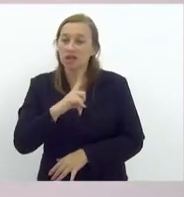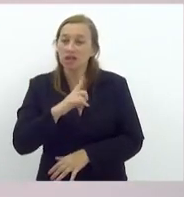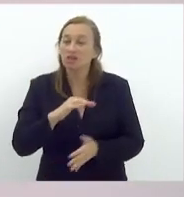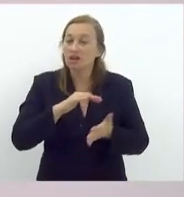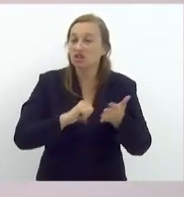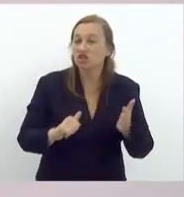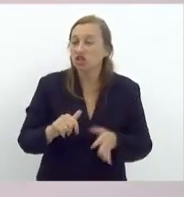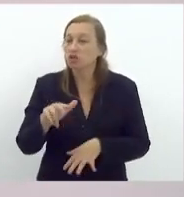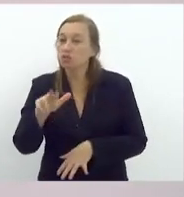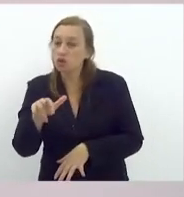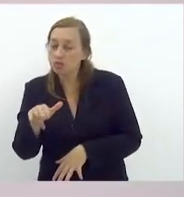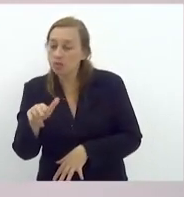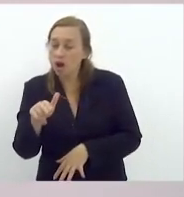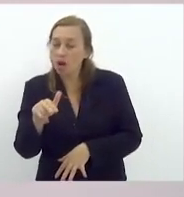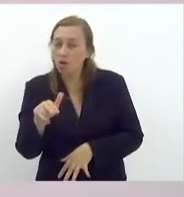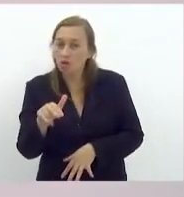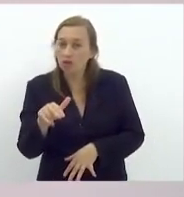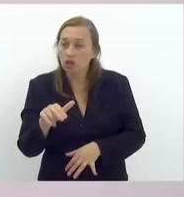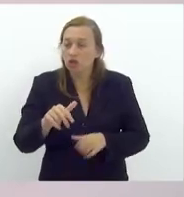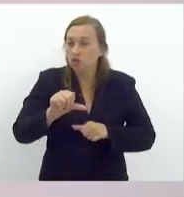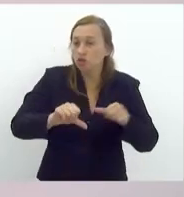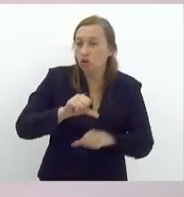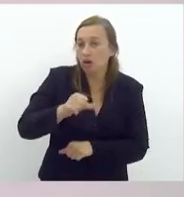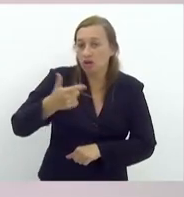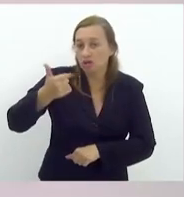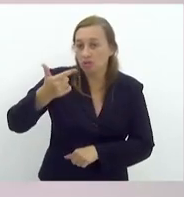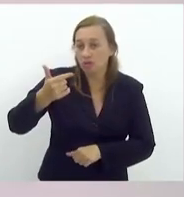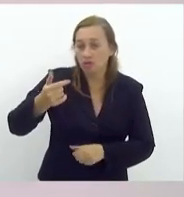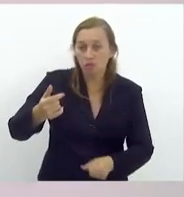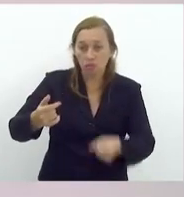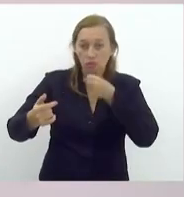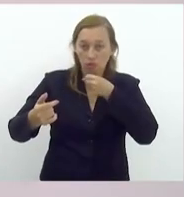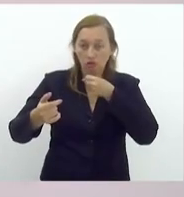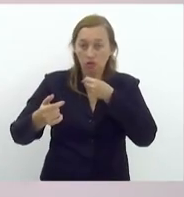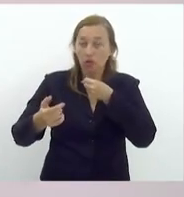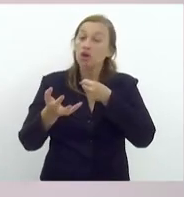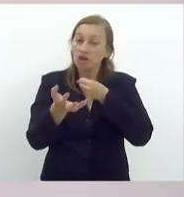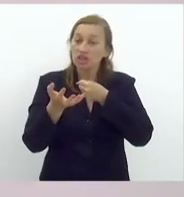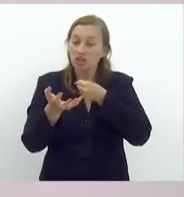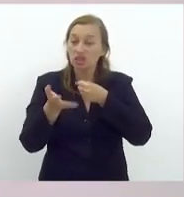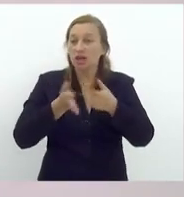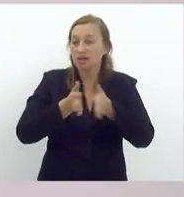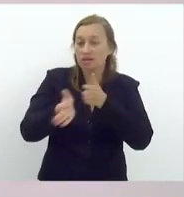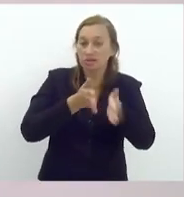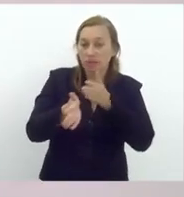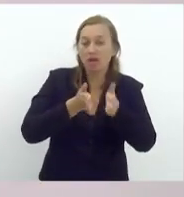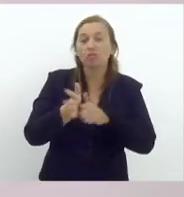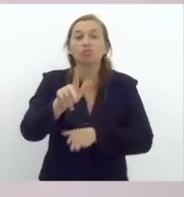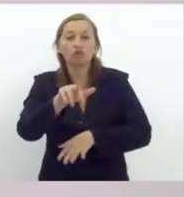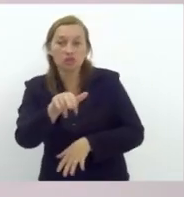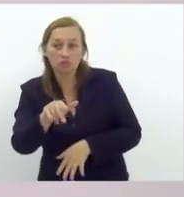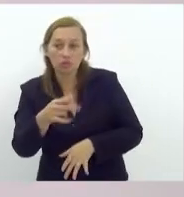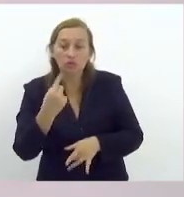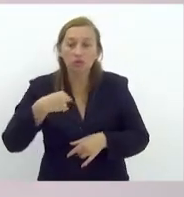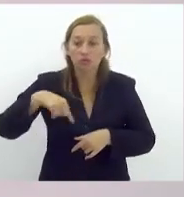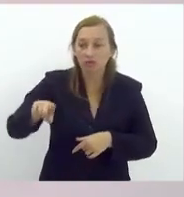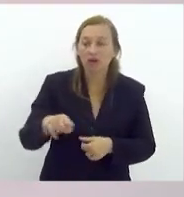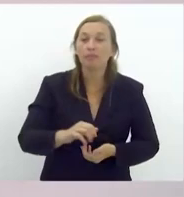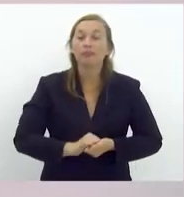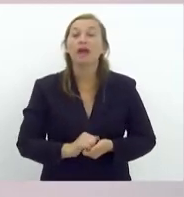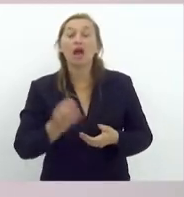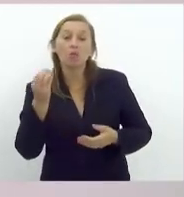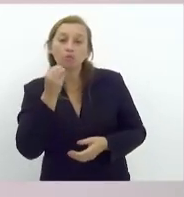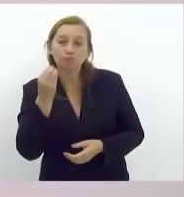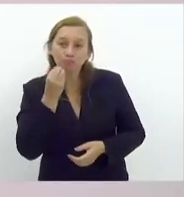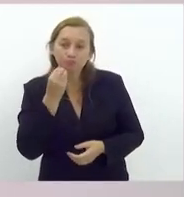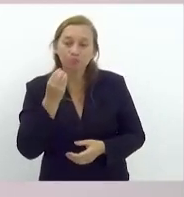um irmão trocando uma uma pistola um fuzil por um microfone que é o que a gente dá a sensibilidade para os irmãos quando vão numa roda a